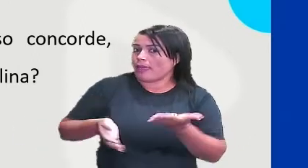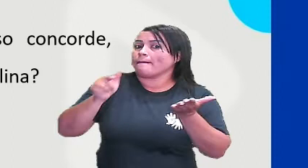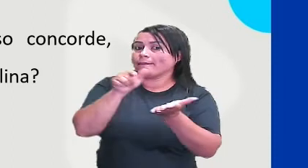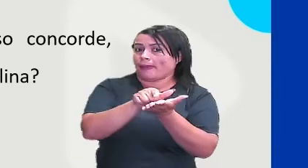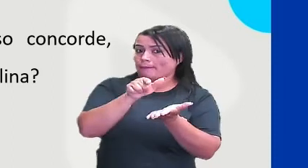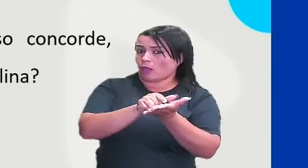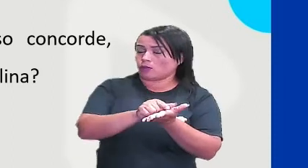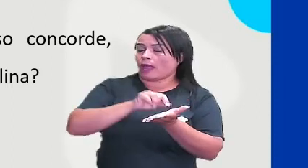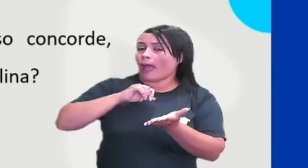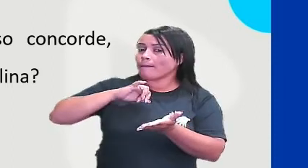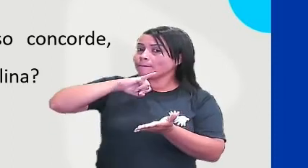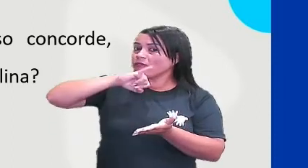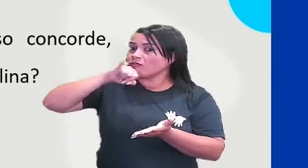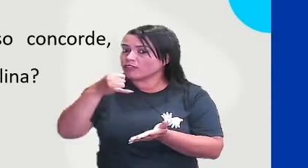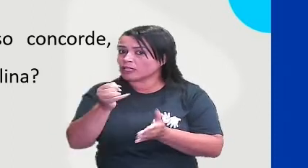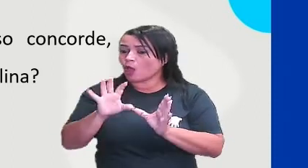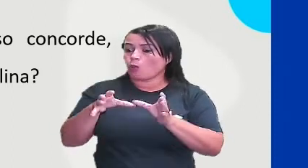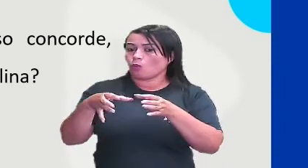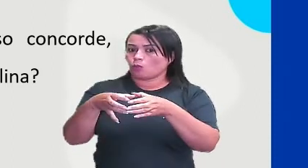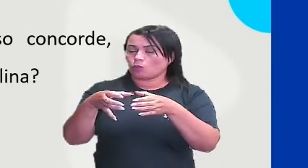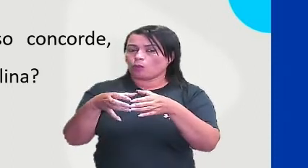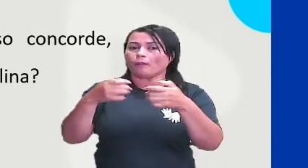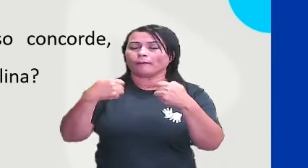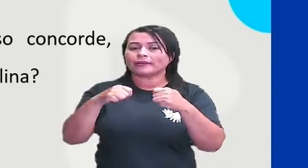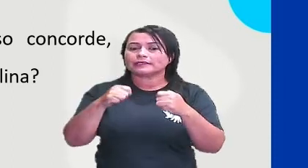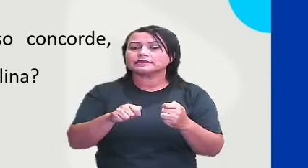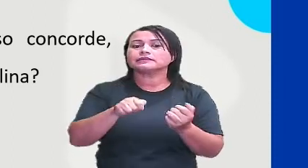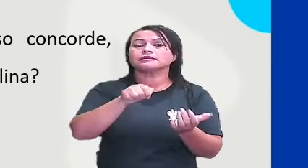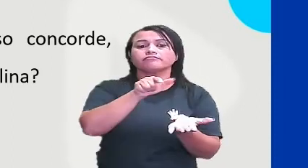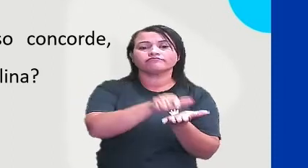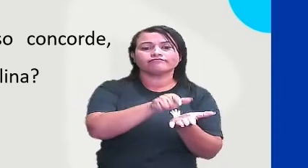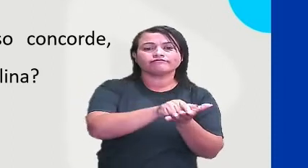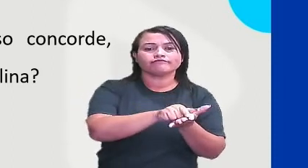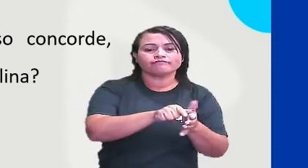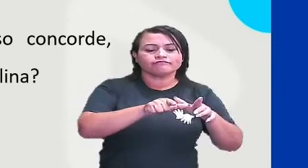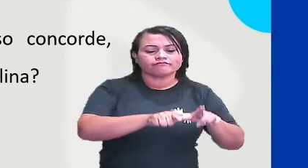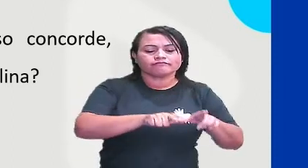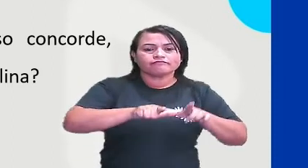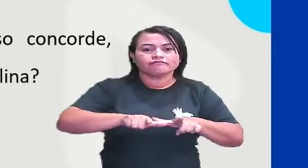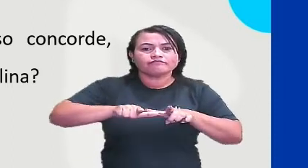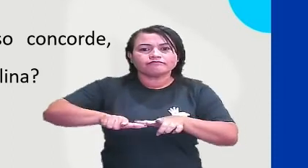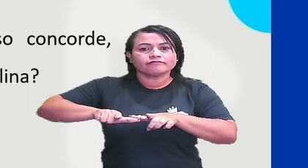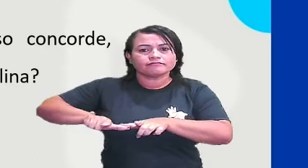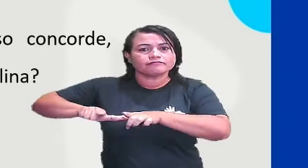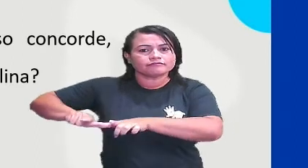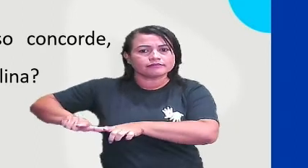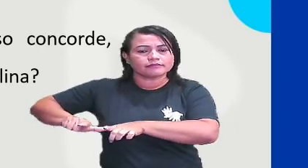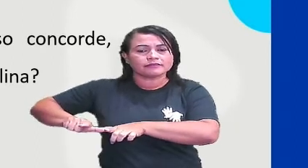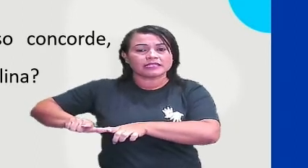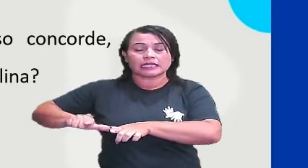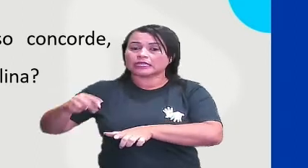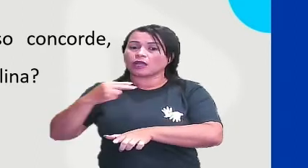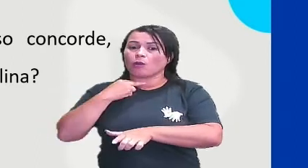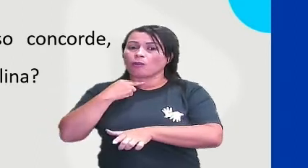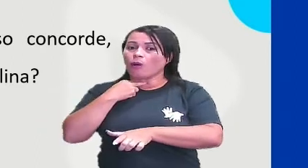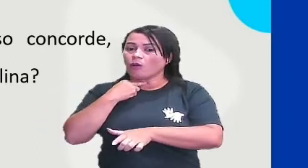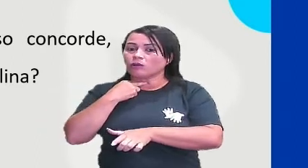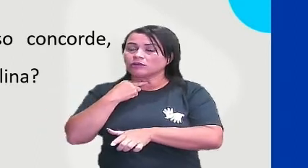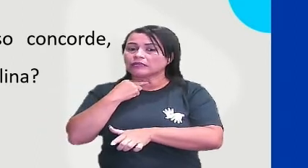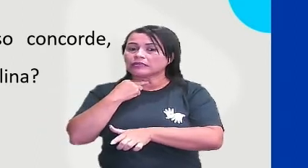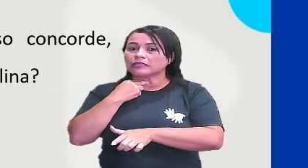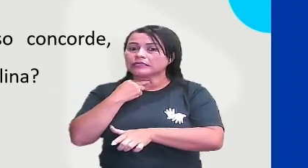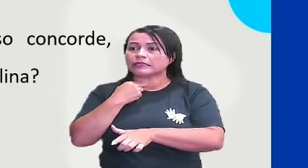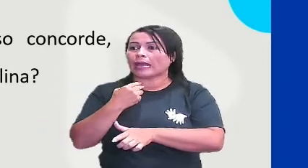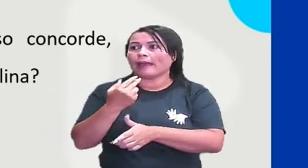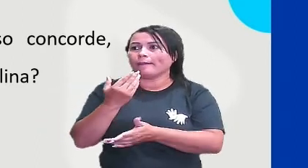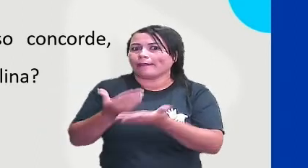hein? Eles precisam fazer cartões que não haja sobra de papel.